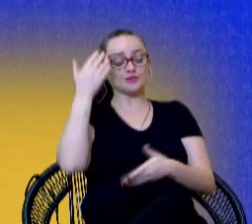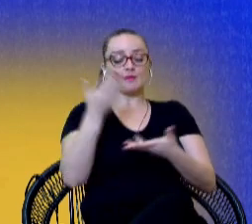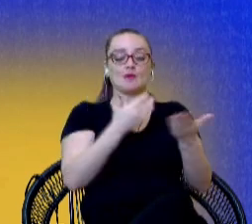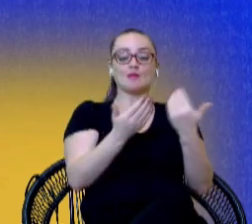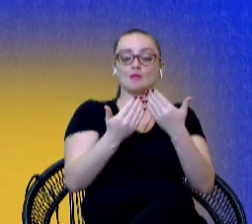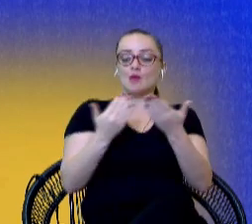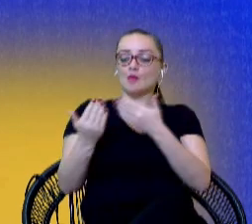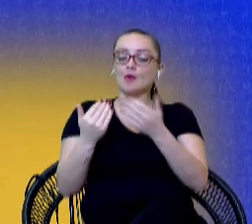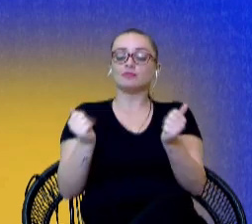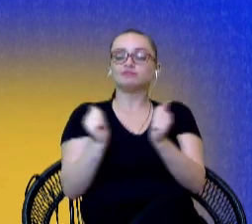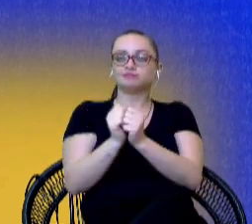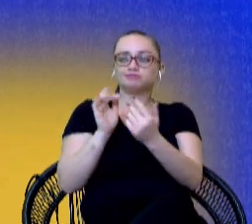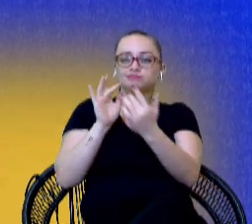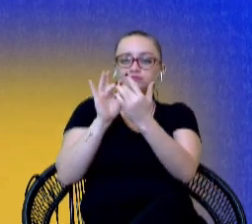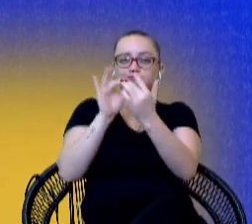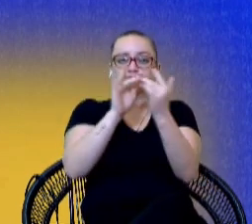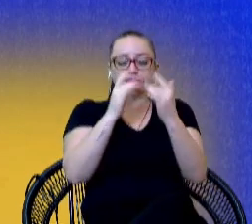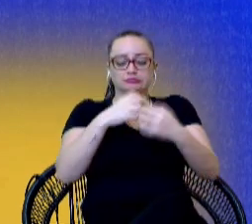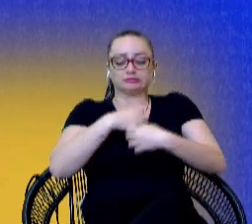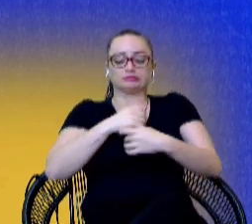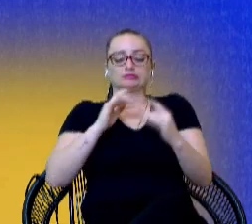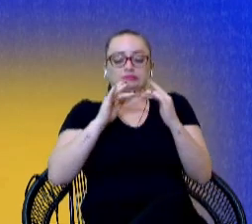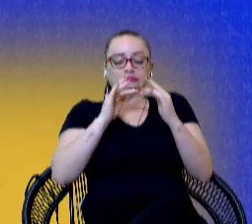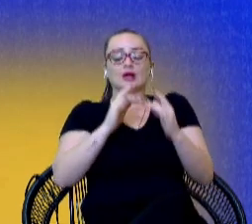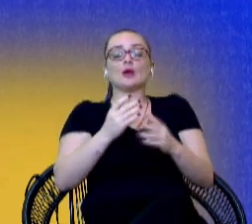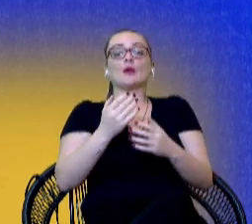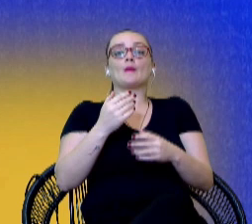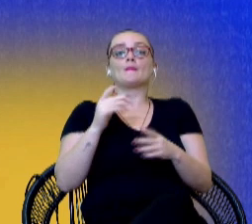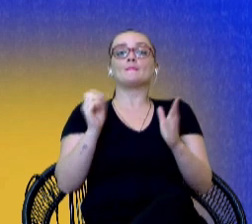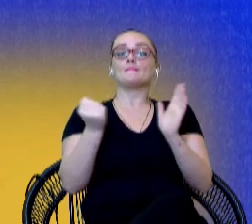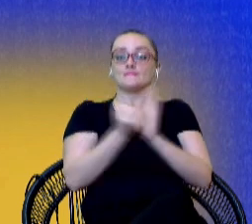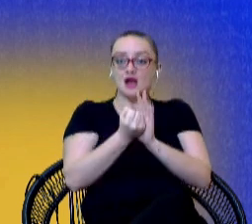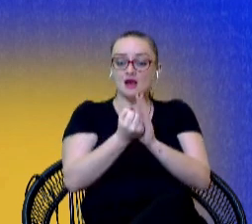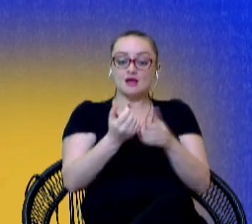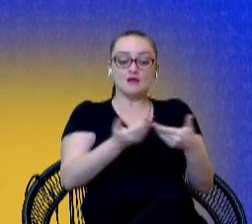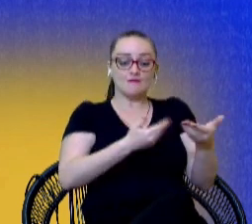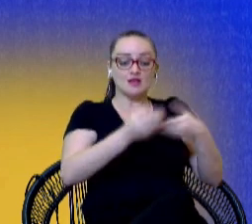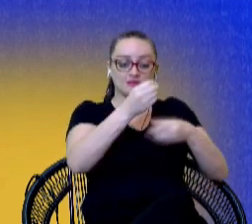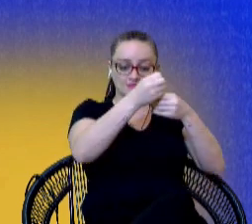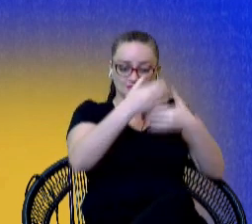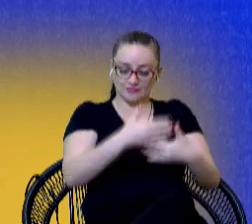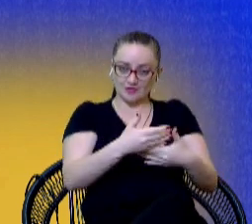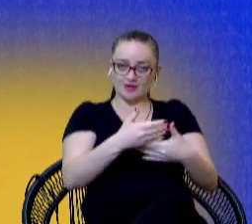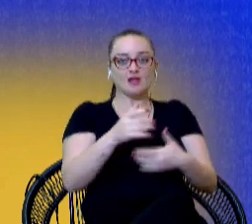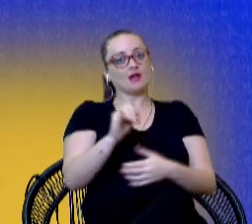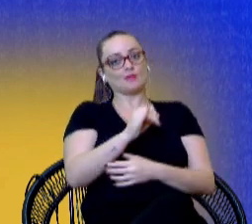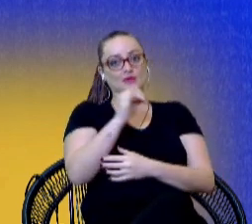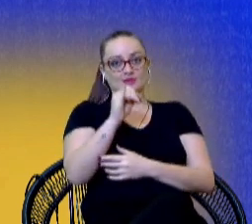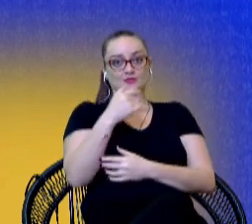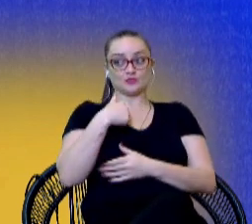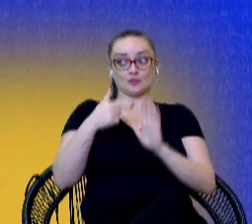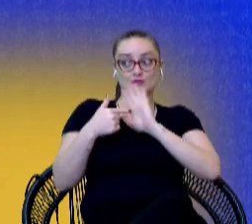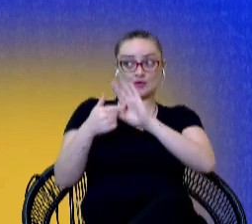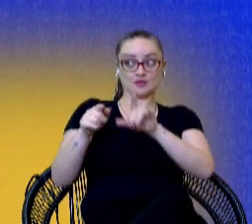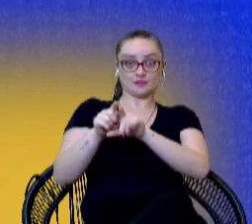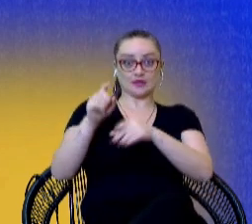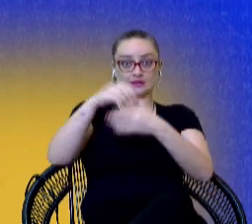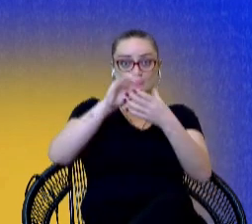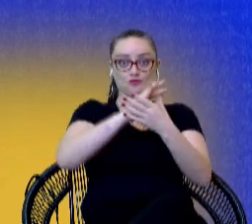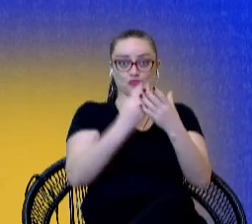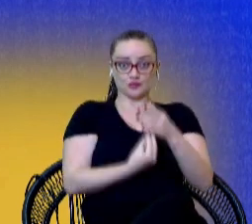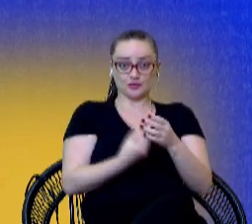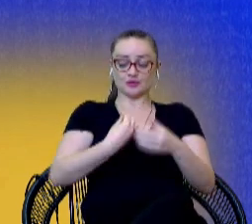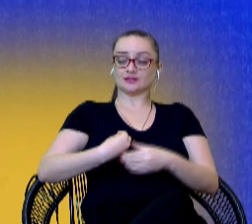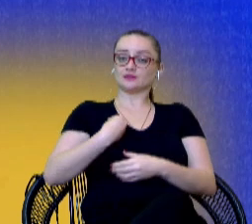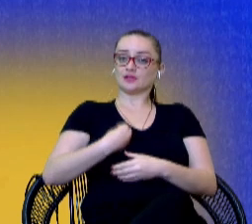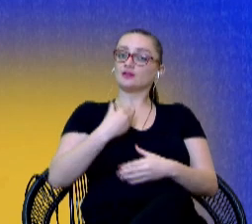com a marca, conversem com o produto, conversem entre si nos comentários, ela é muito importante. E a gente até aponta ali dentro do funil que ela tá